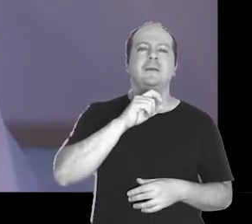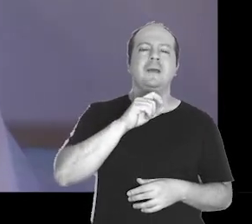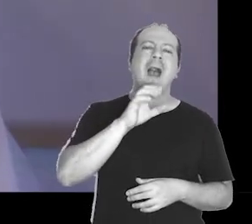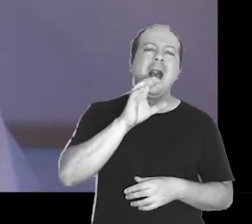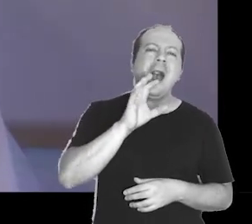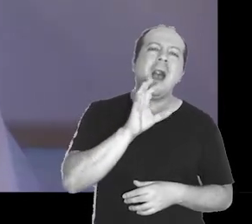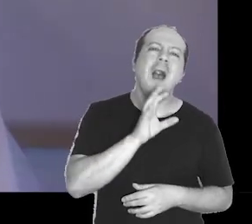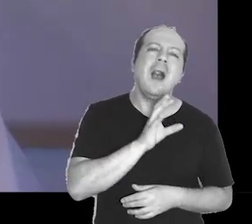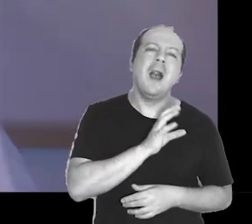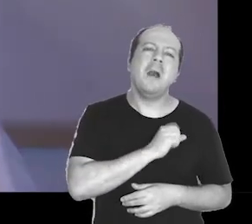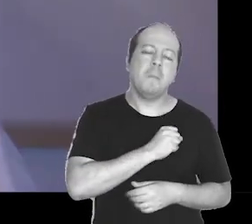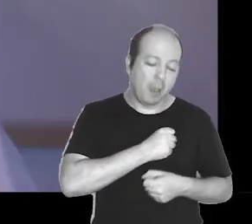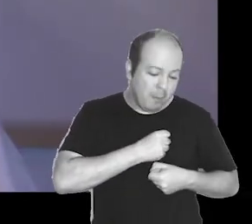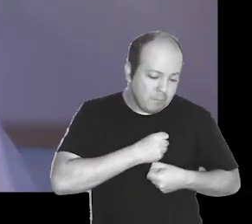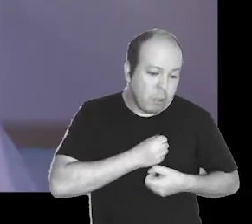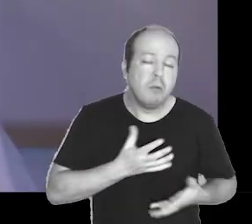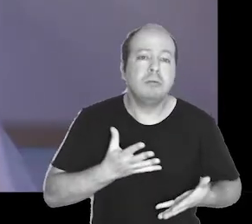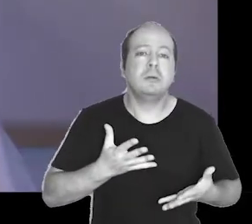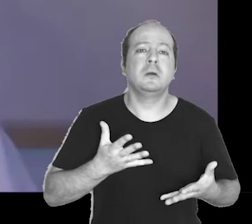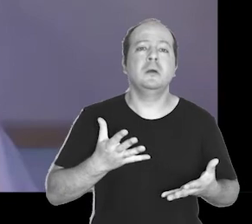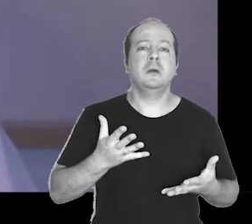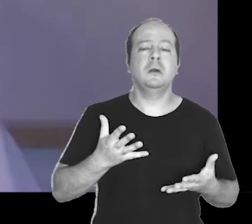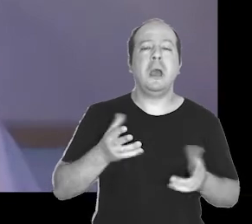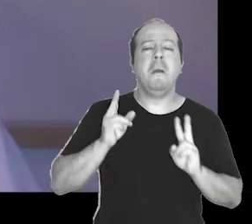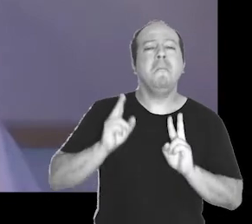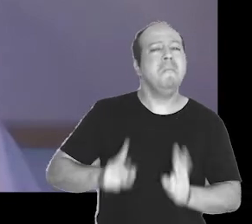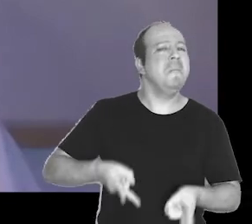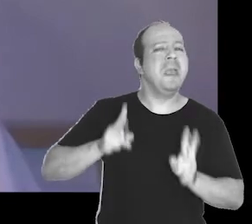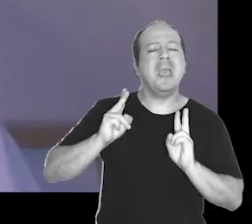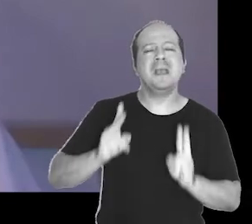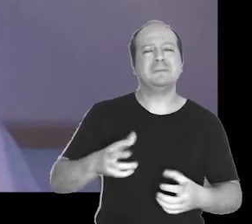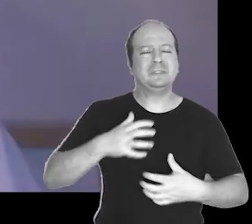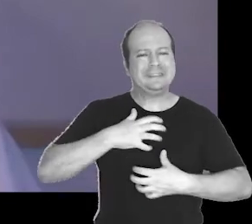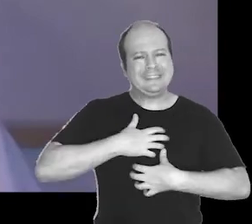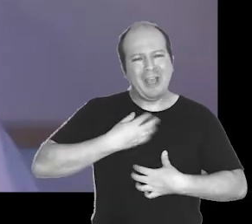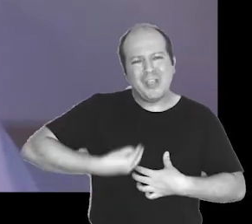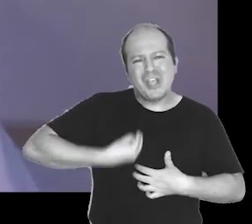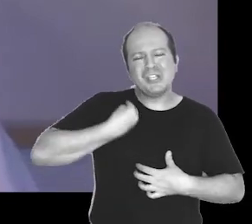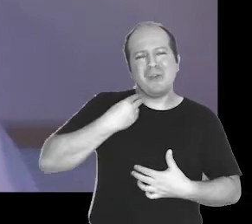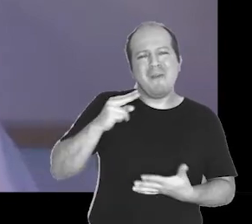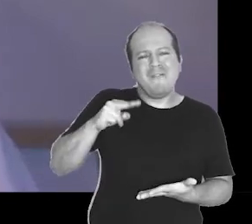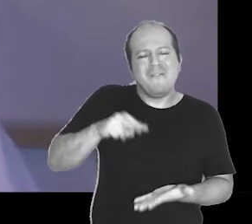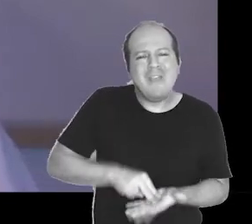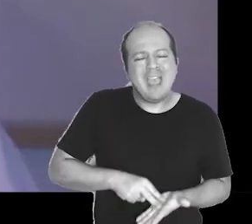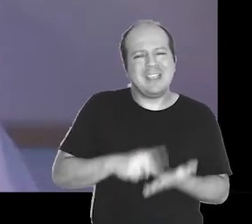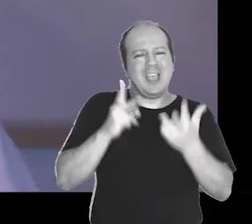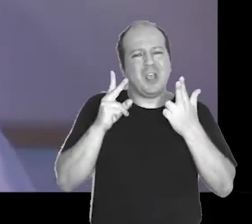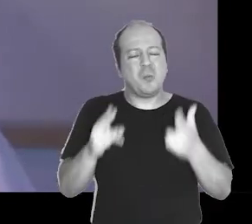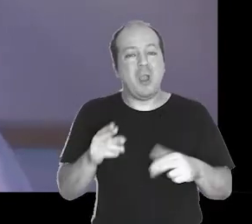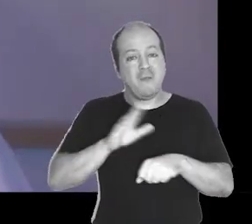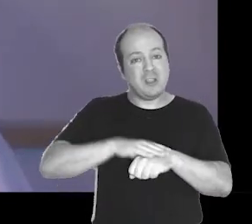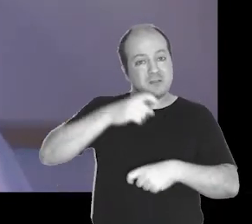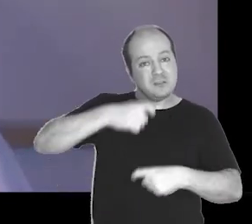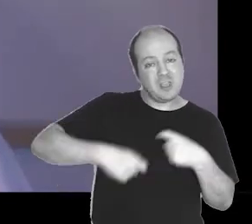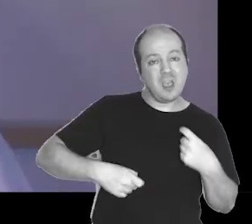Ama-se por impulso anímico, pelo mesmo instinto de sobrevivência em nome do qual praticamos um ato